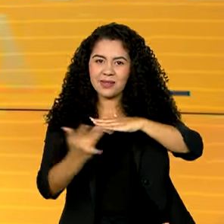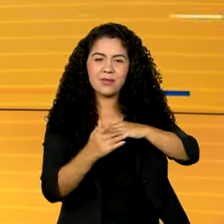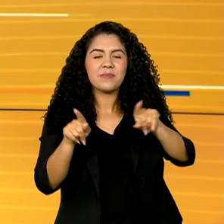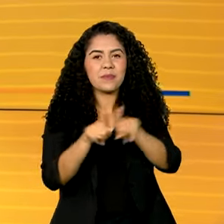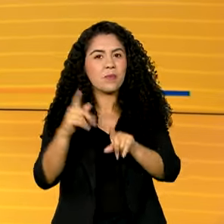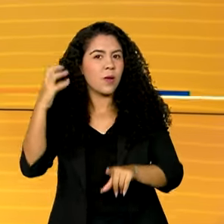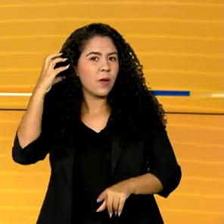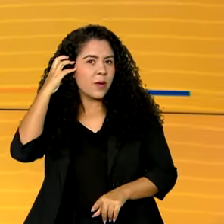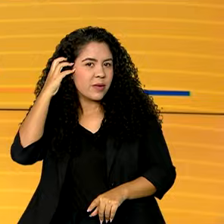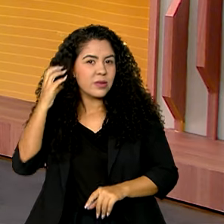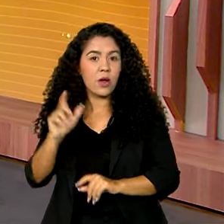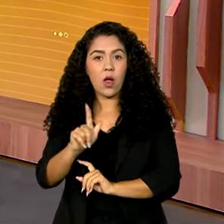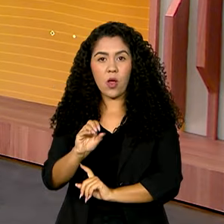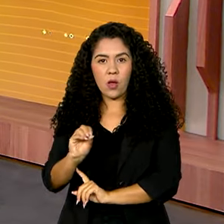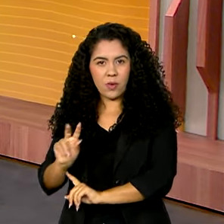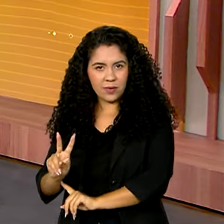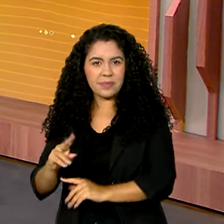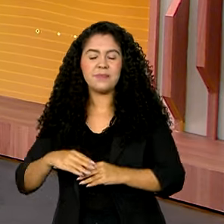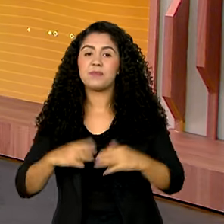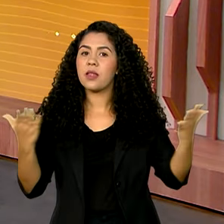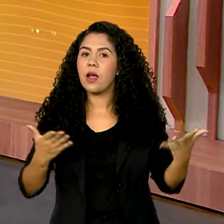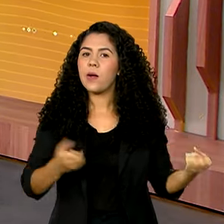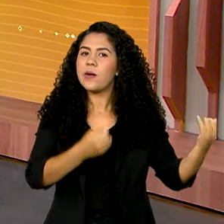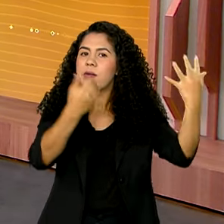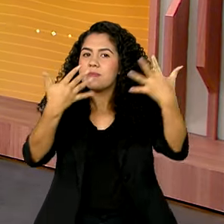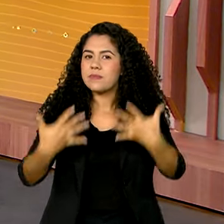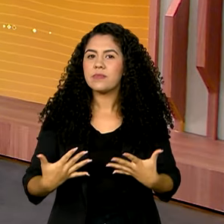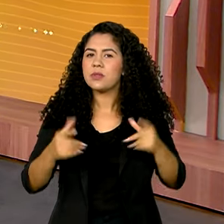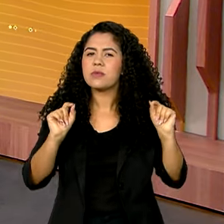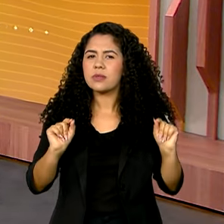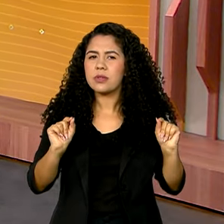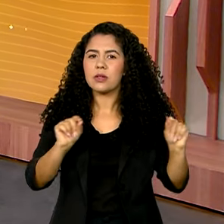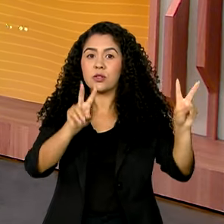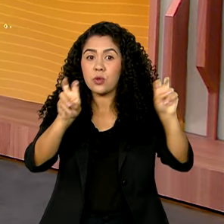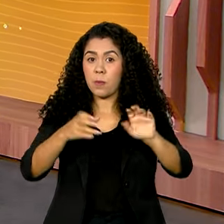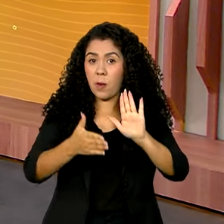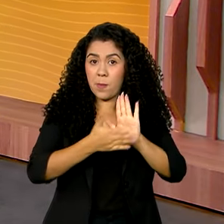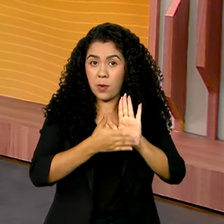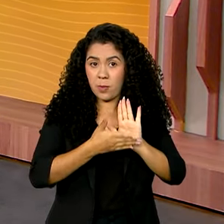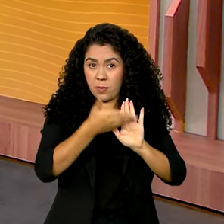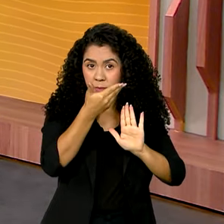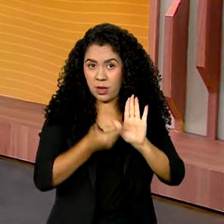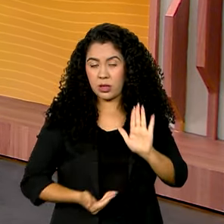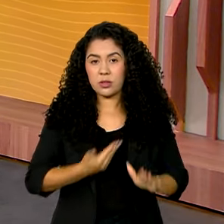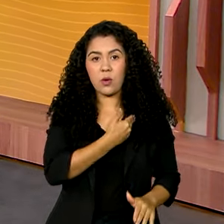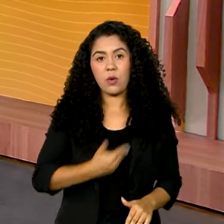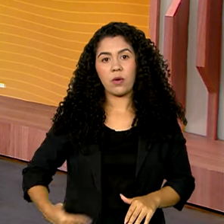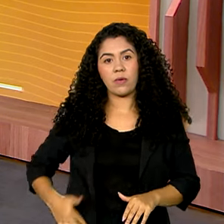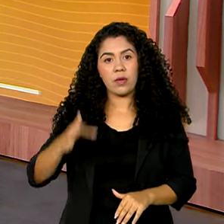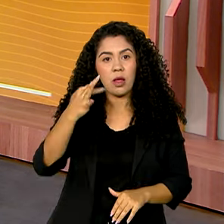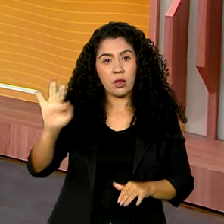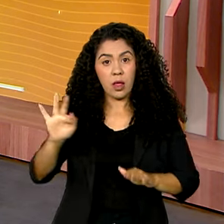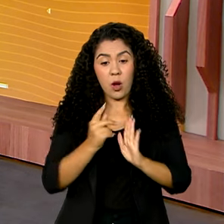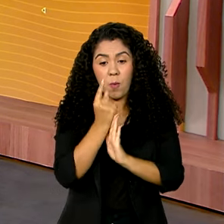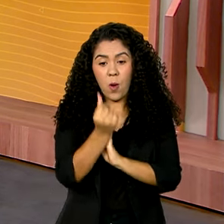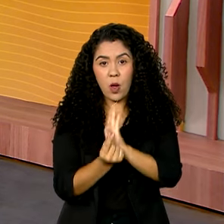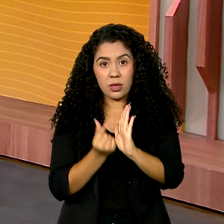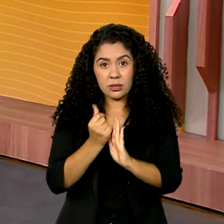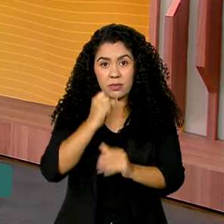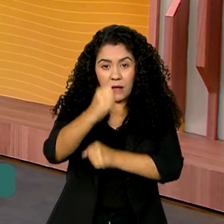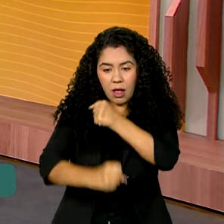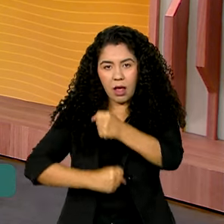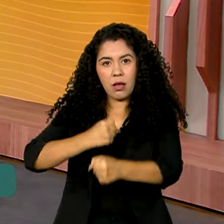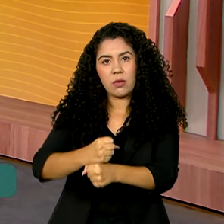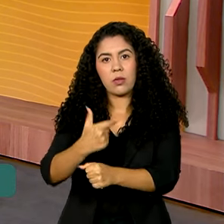pela Rádio GOV. A gente começa a edição falando sobre a proposta do governo federal para o orçamento de 2025.